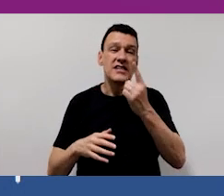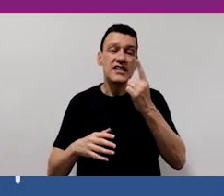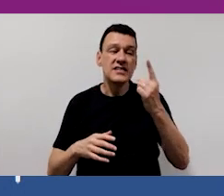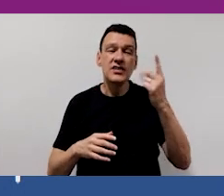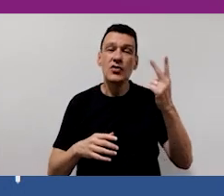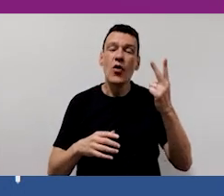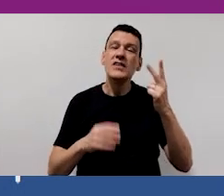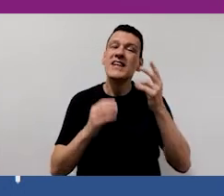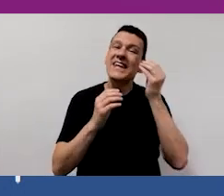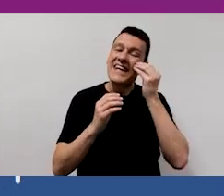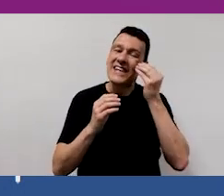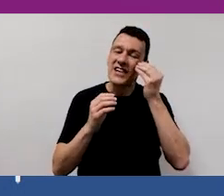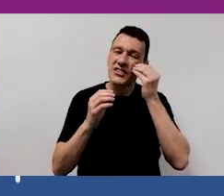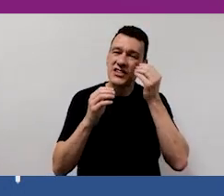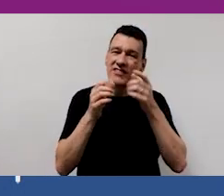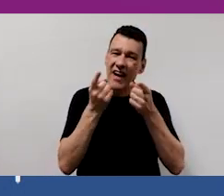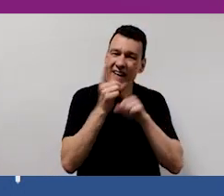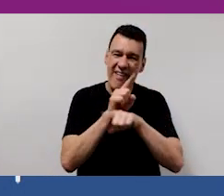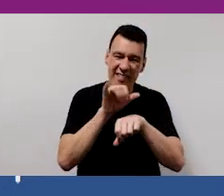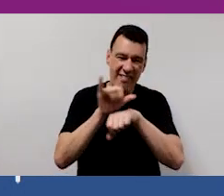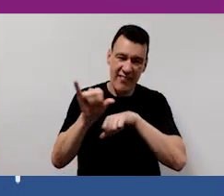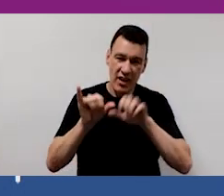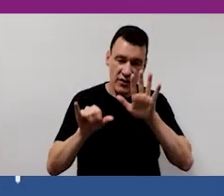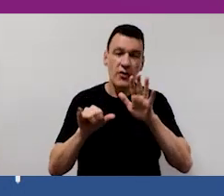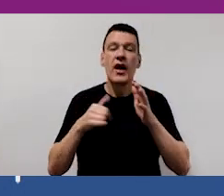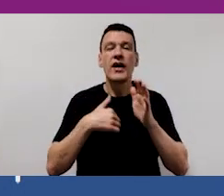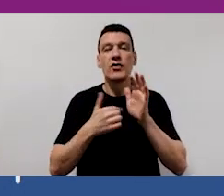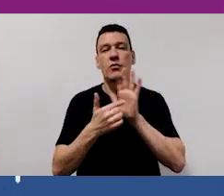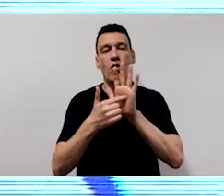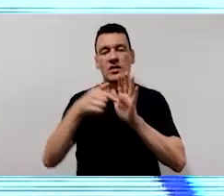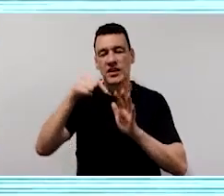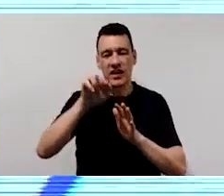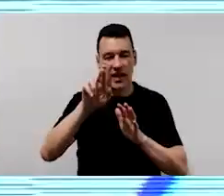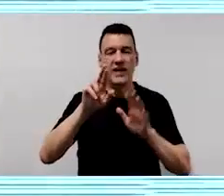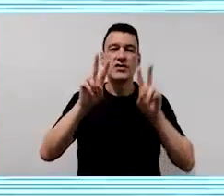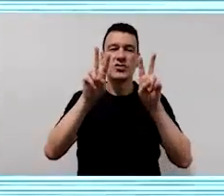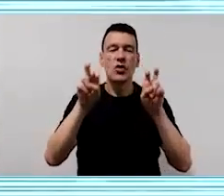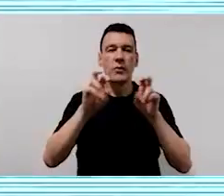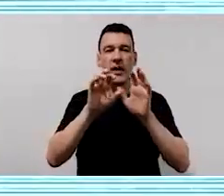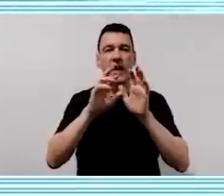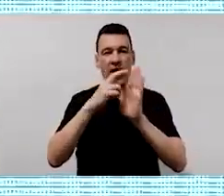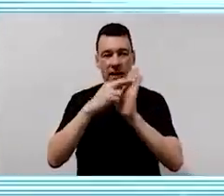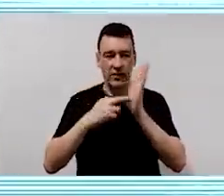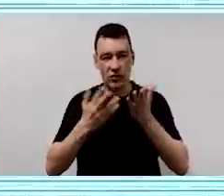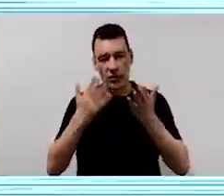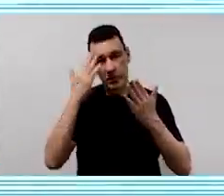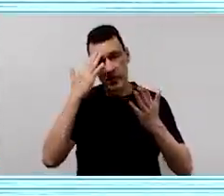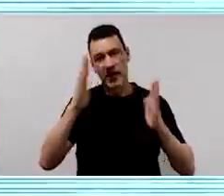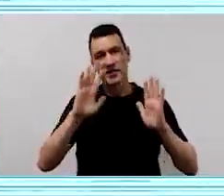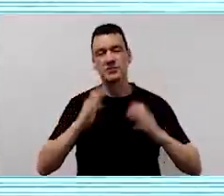o QR Code para o nosso relatório global de identidade e fraude, tá bom? Obrigado a todos, foi um prazer.